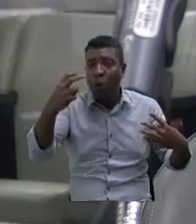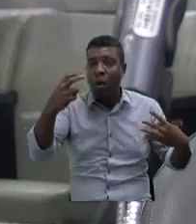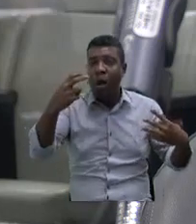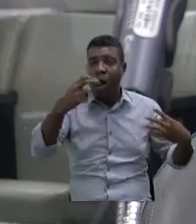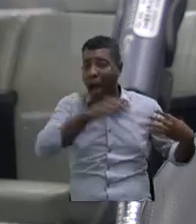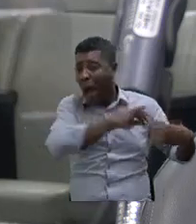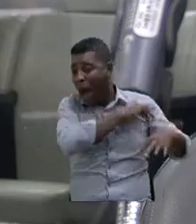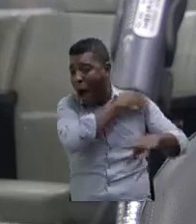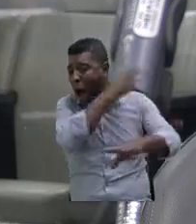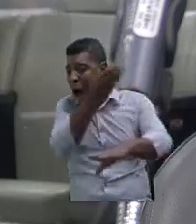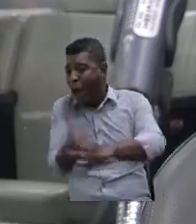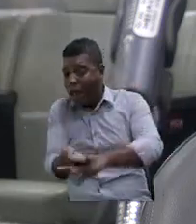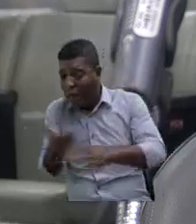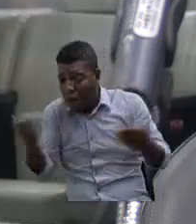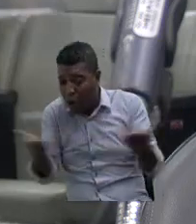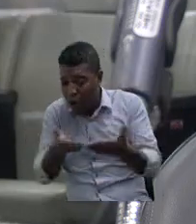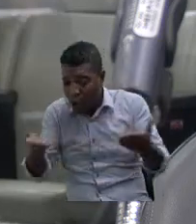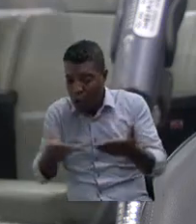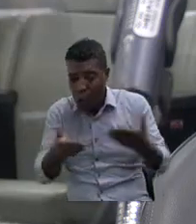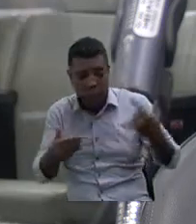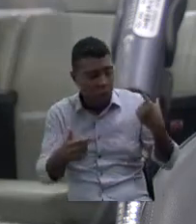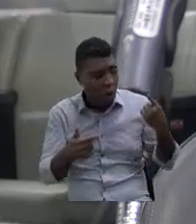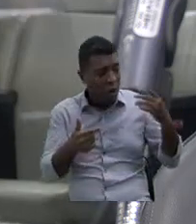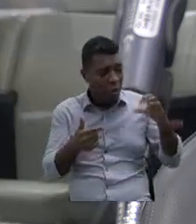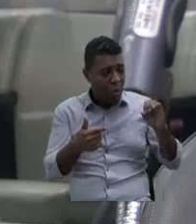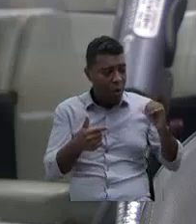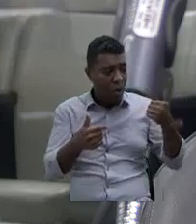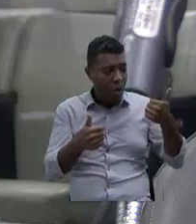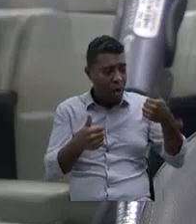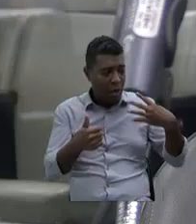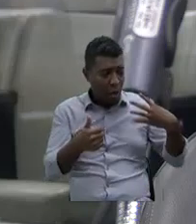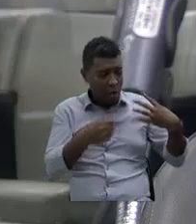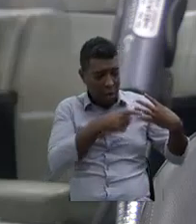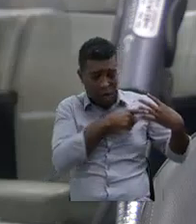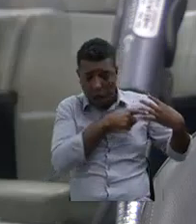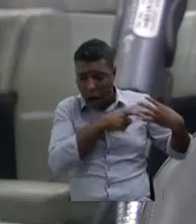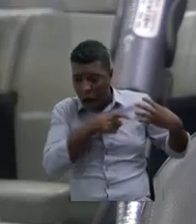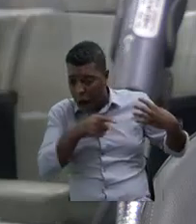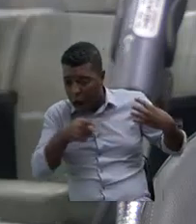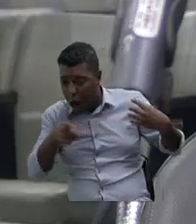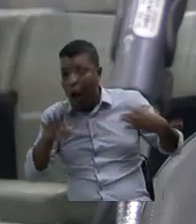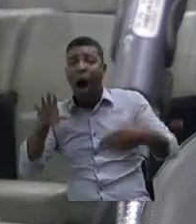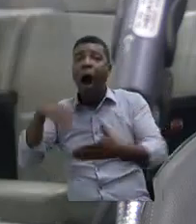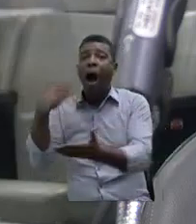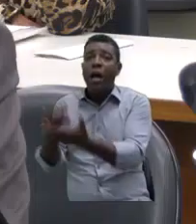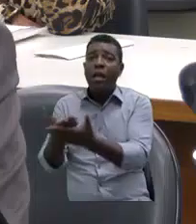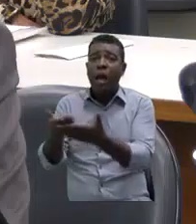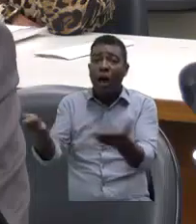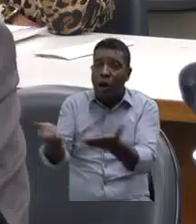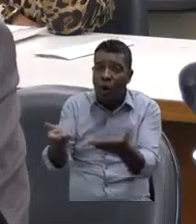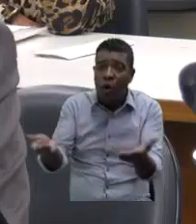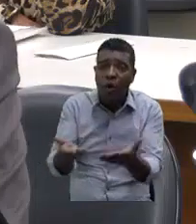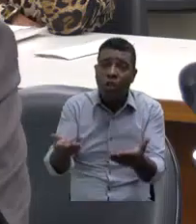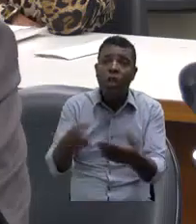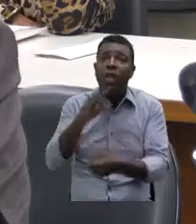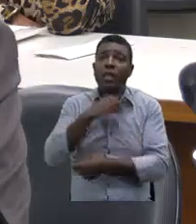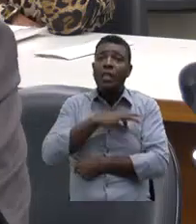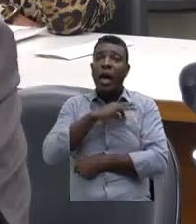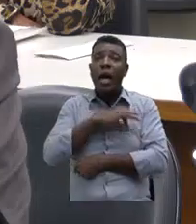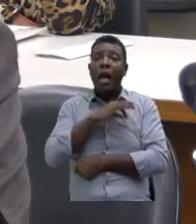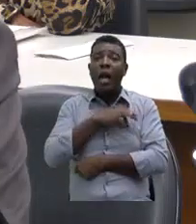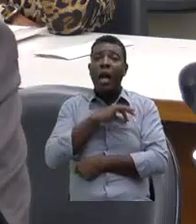toda uma articulação, poderia dizer que confunde a própria missão, que estão com salários, além de